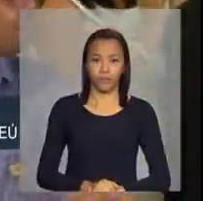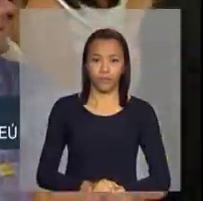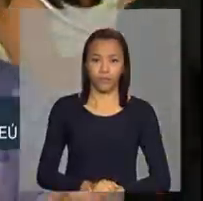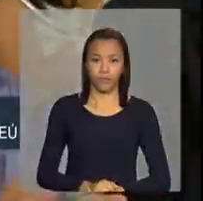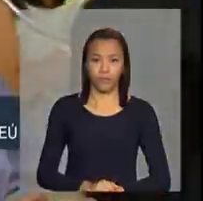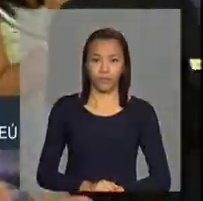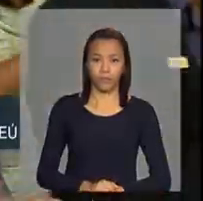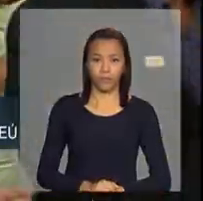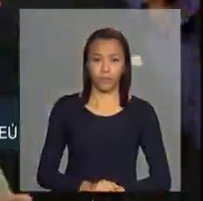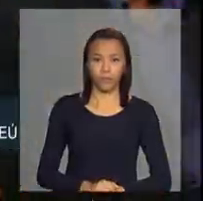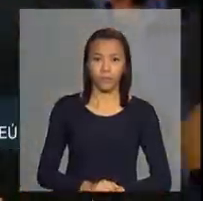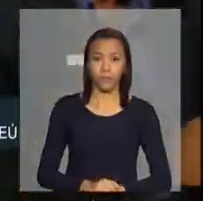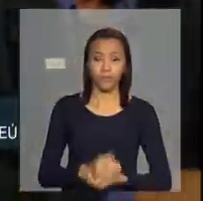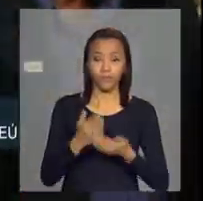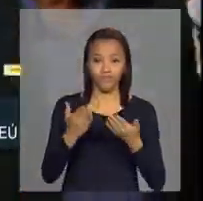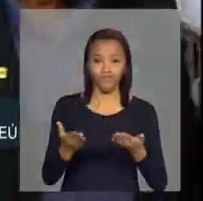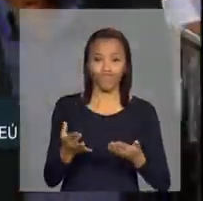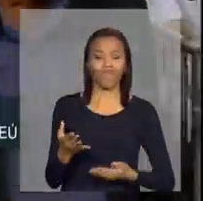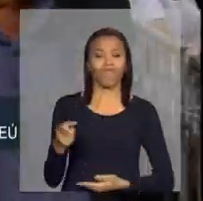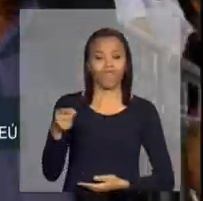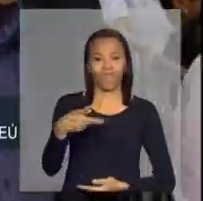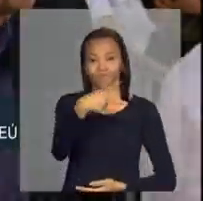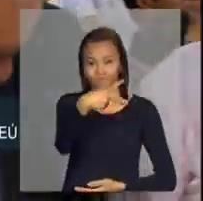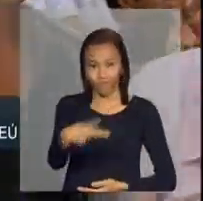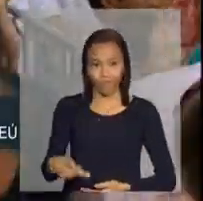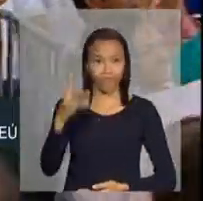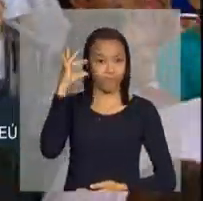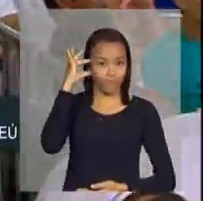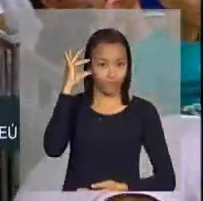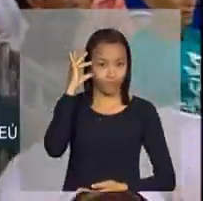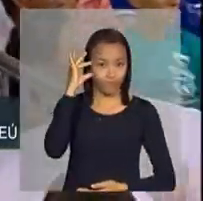Cara, presidenta Dilma Rousseff,